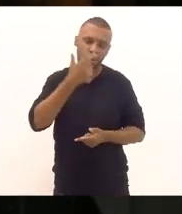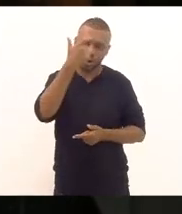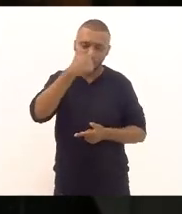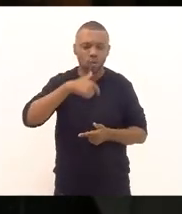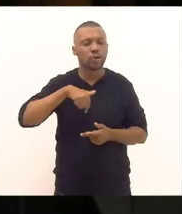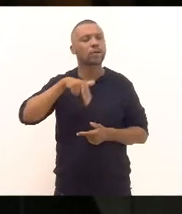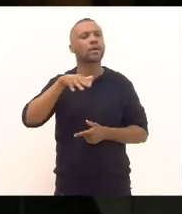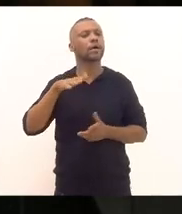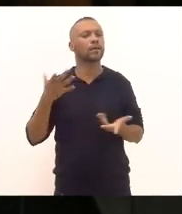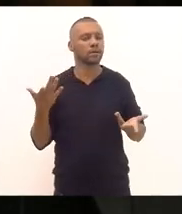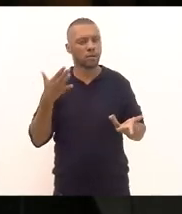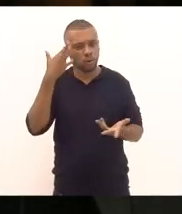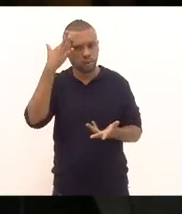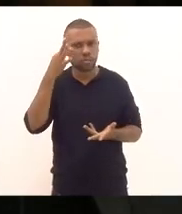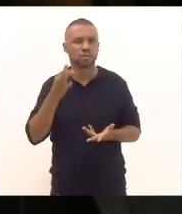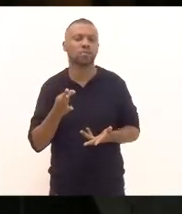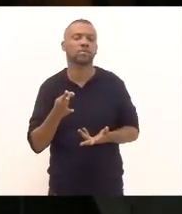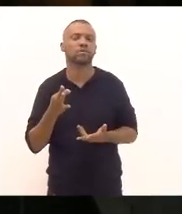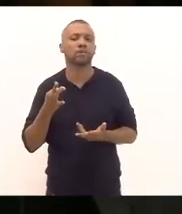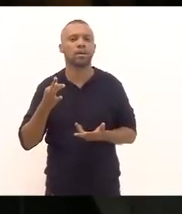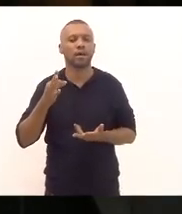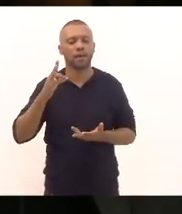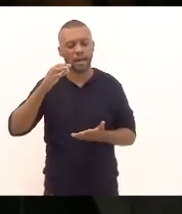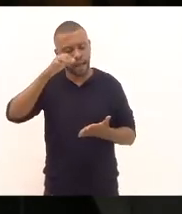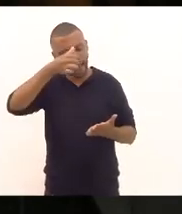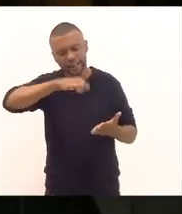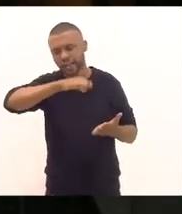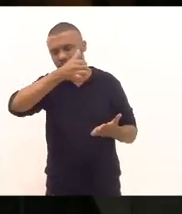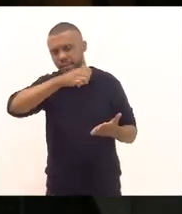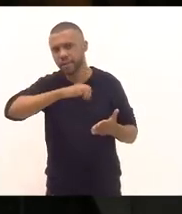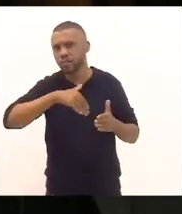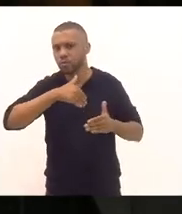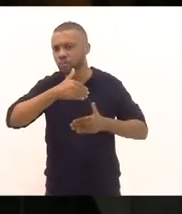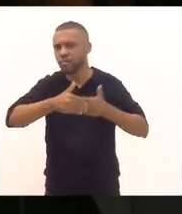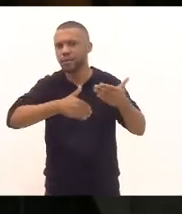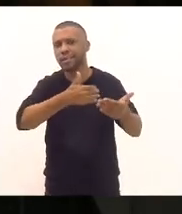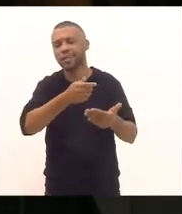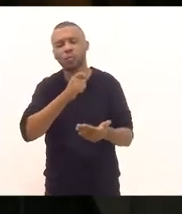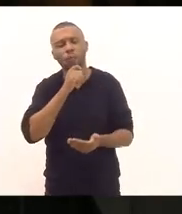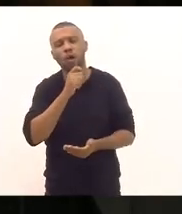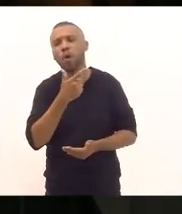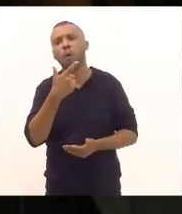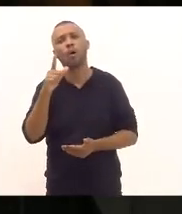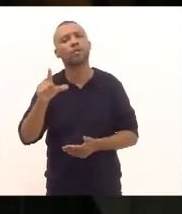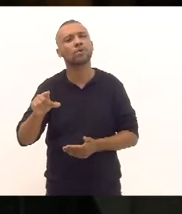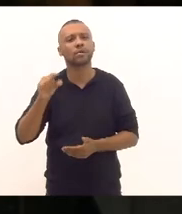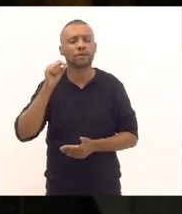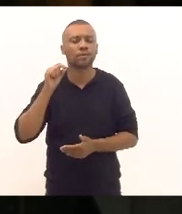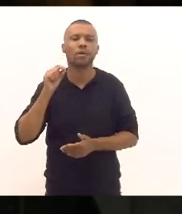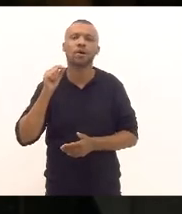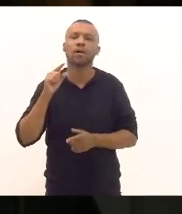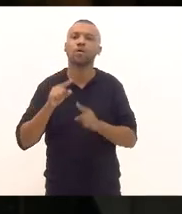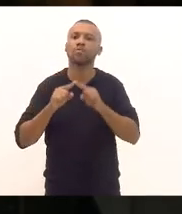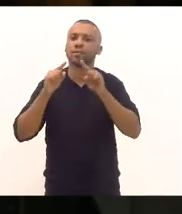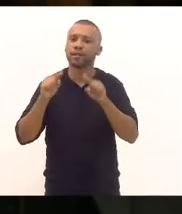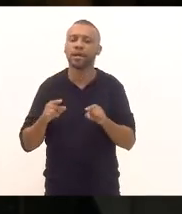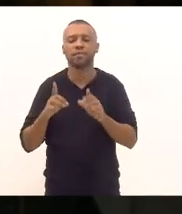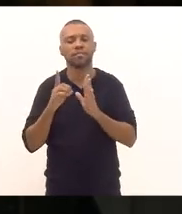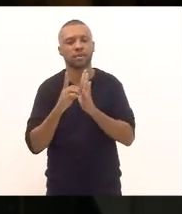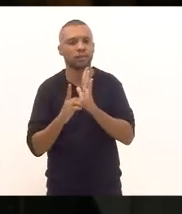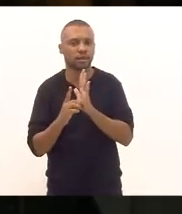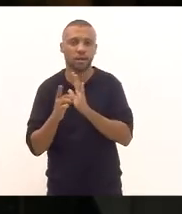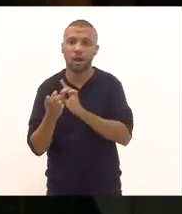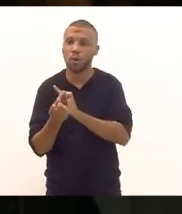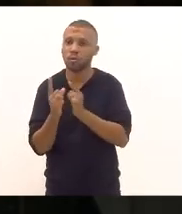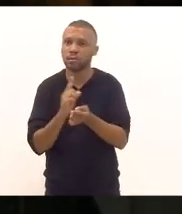Imagina é mais eu entenda como analisando o processo que não haverá nenhuma outra alternativa trabalhador do Detran se não